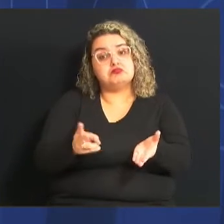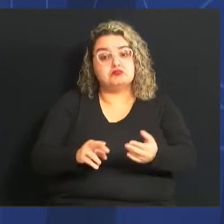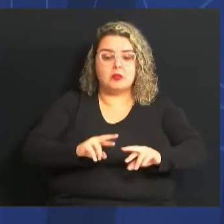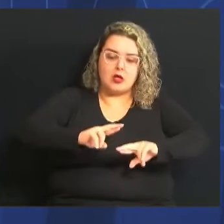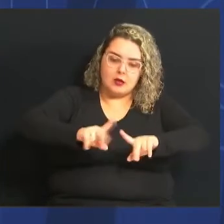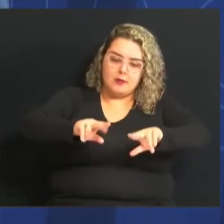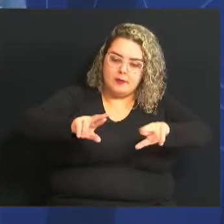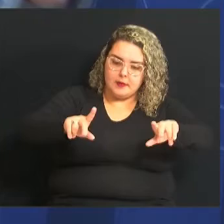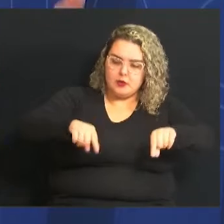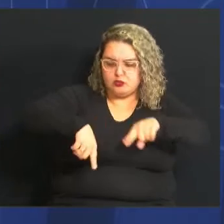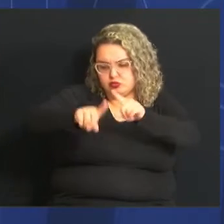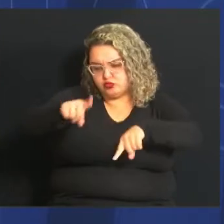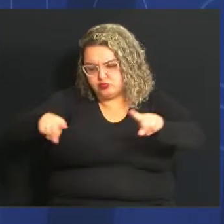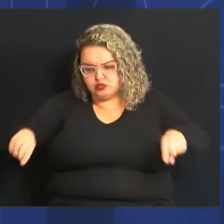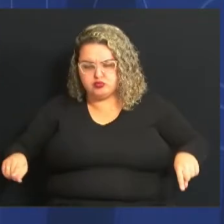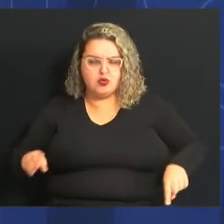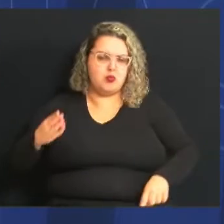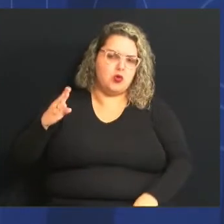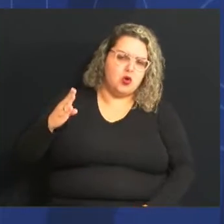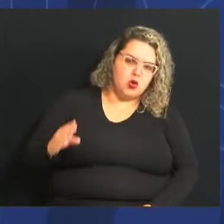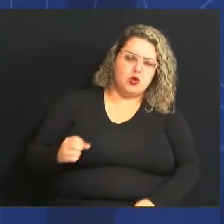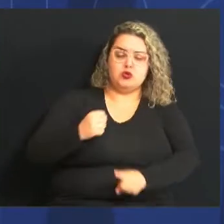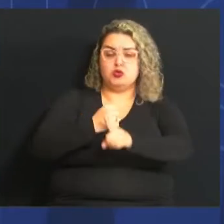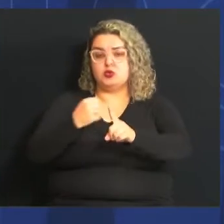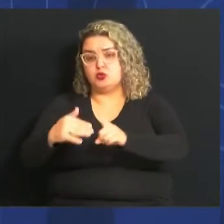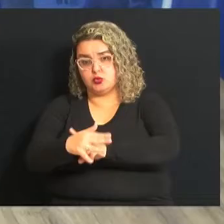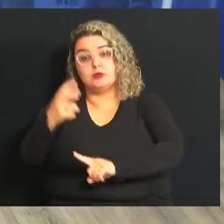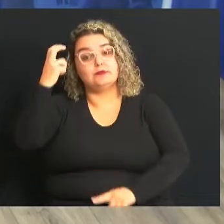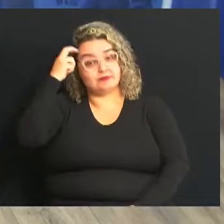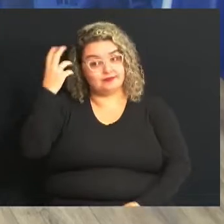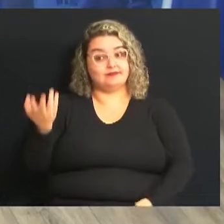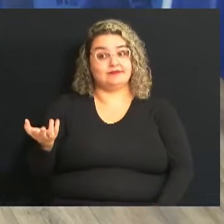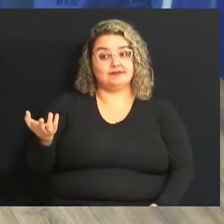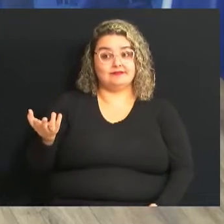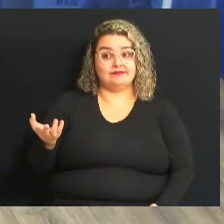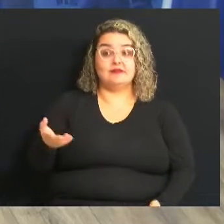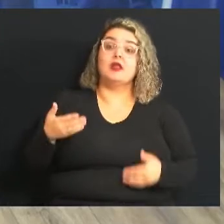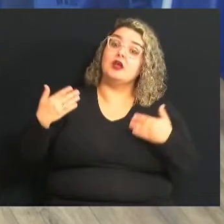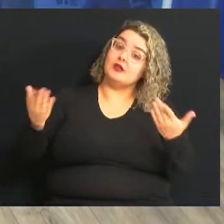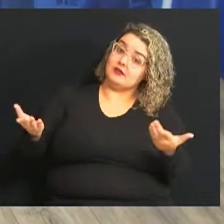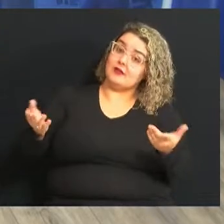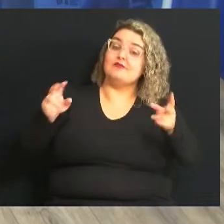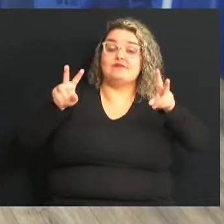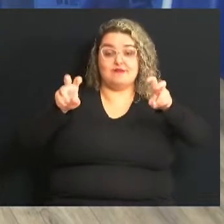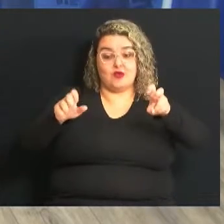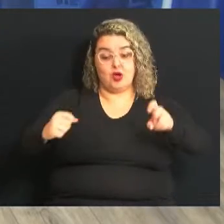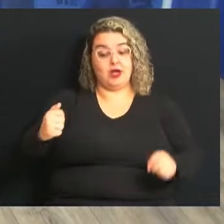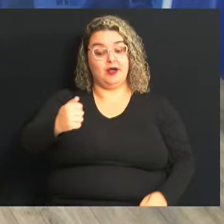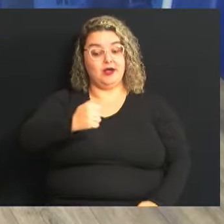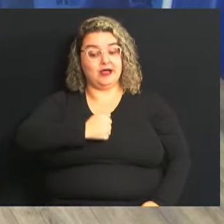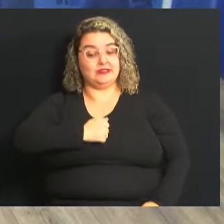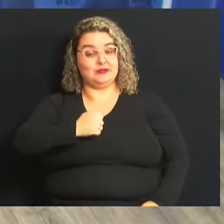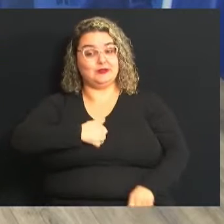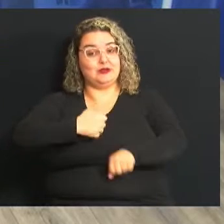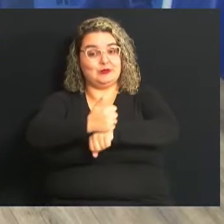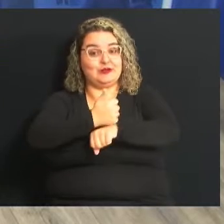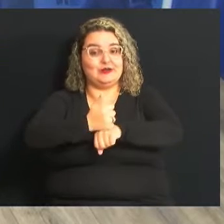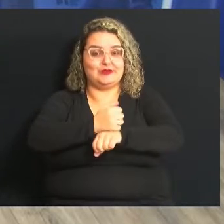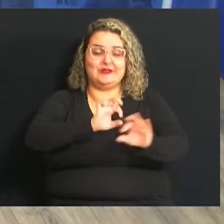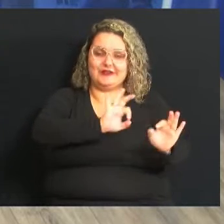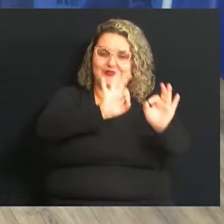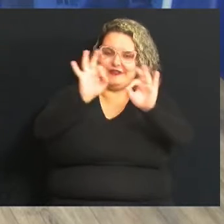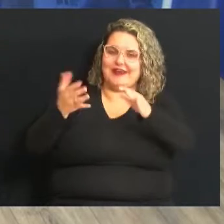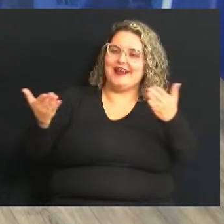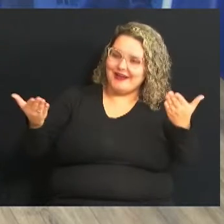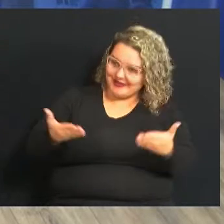diversidades biológicas, sociais e culturais. Então, sobre antropólogo, você acompanha a partir de agora